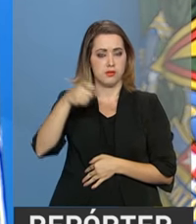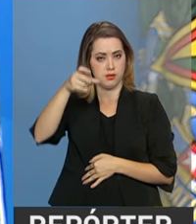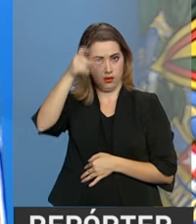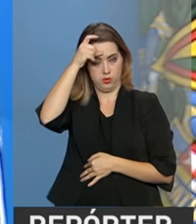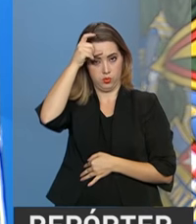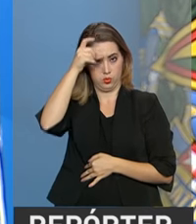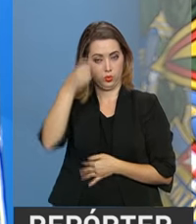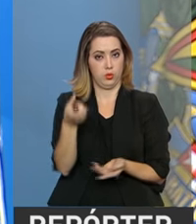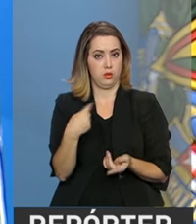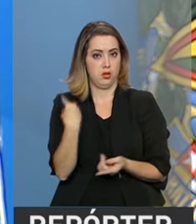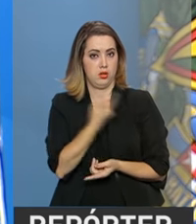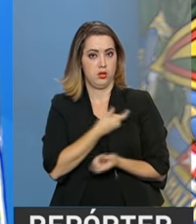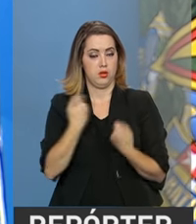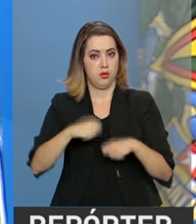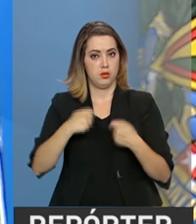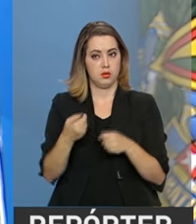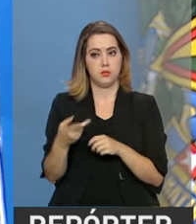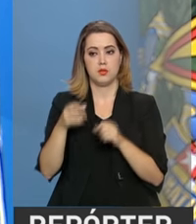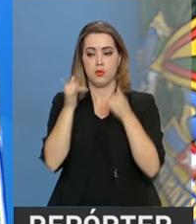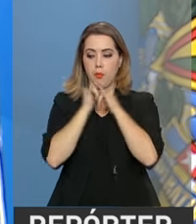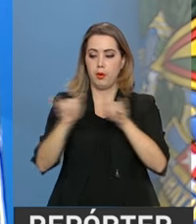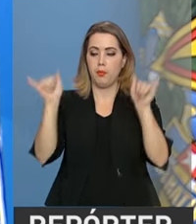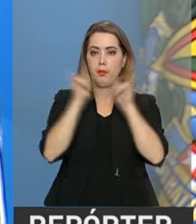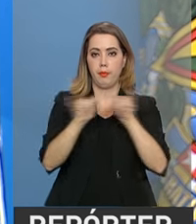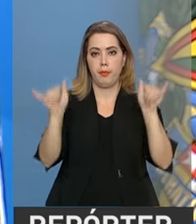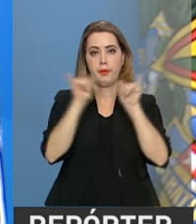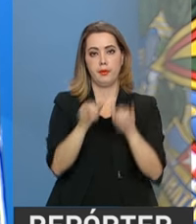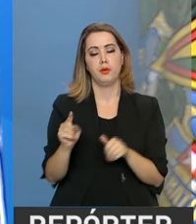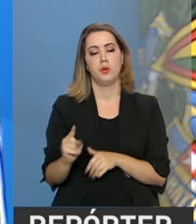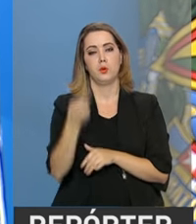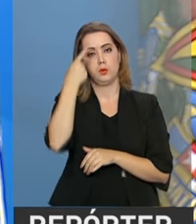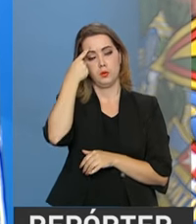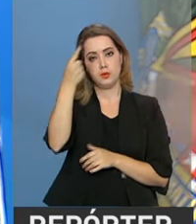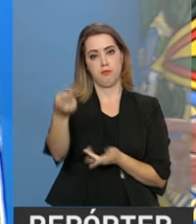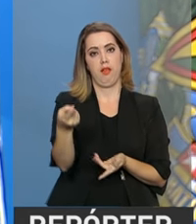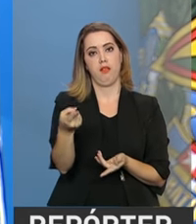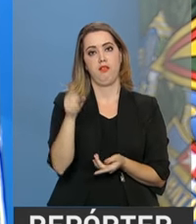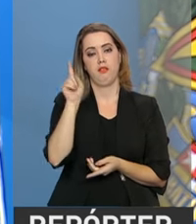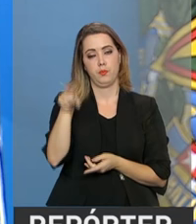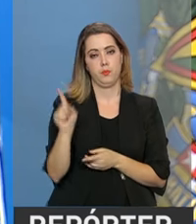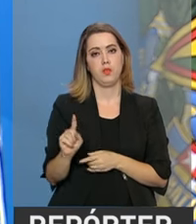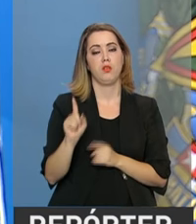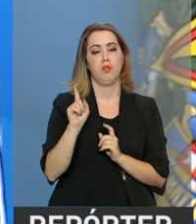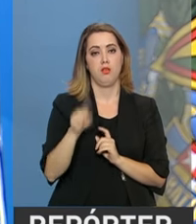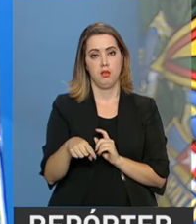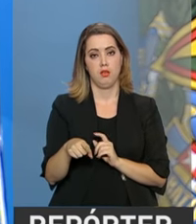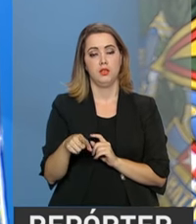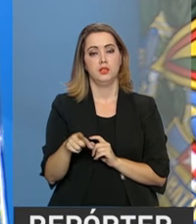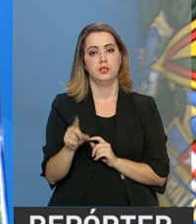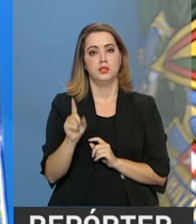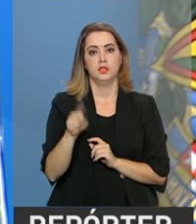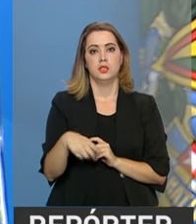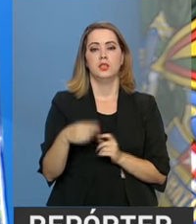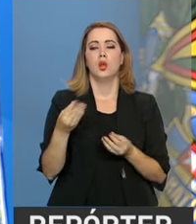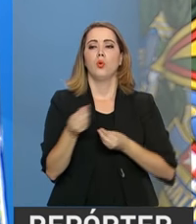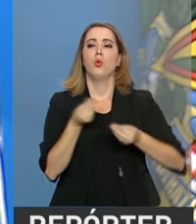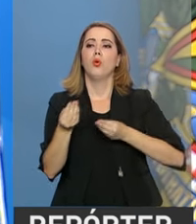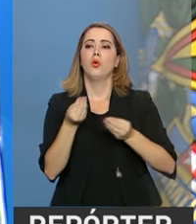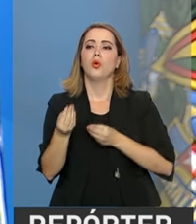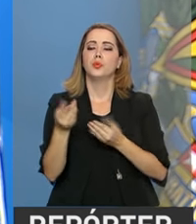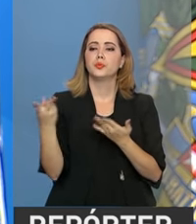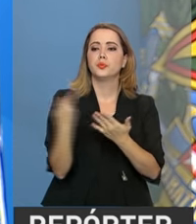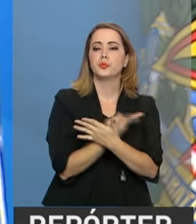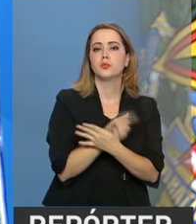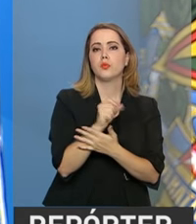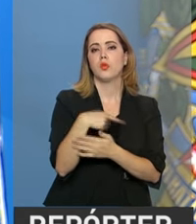isso, nós temos que pregar essas novas ideias, porque uma das nossas hipóteses, agora que nós estamos no governo, é exatamente verificar de que maneira